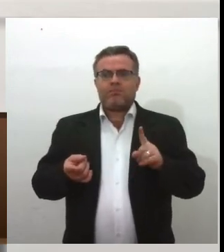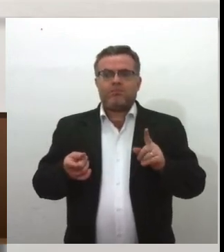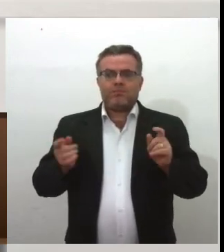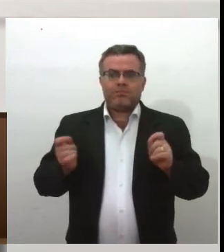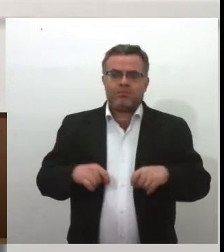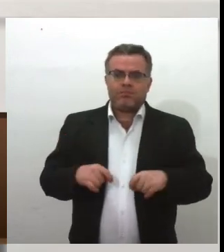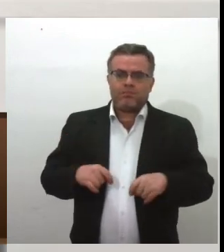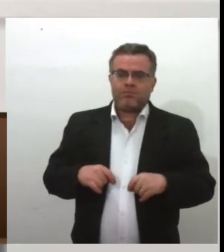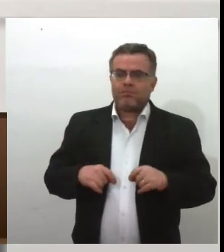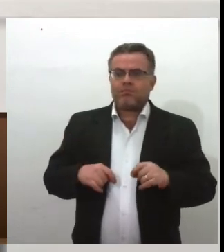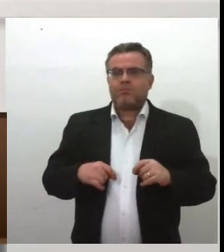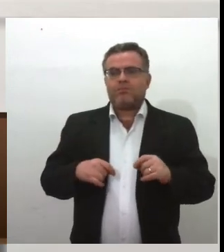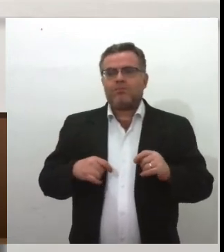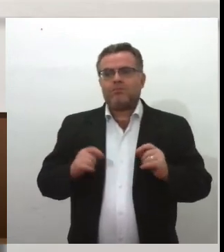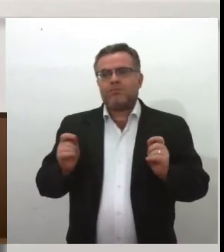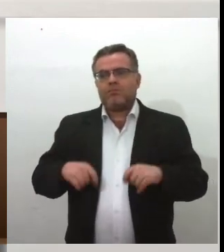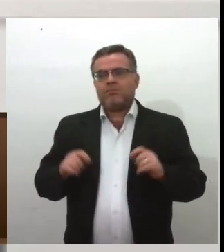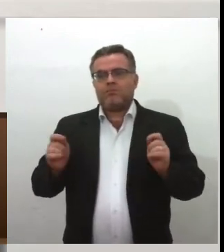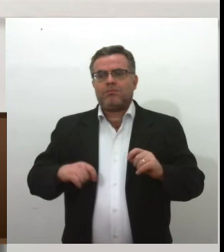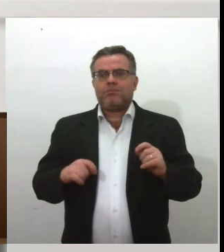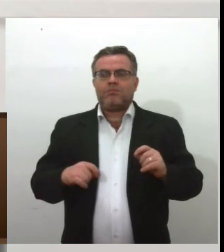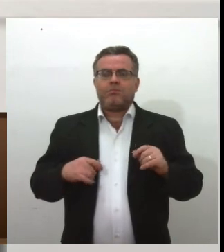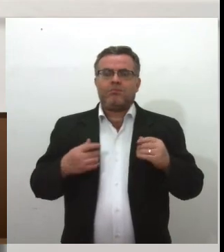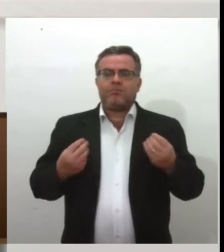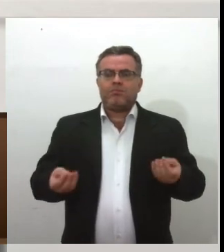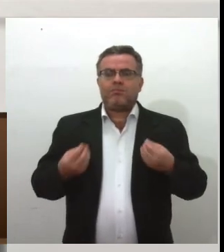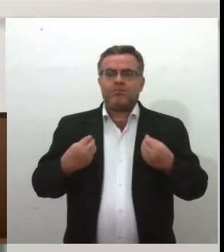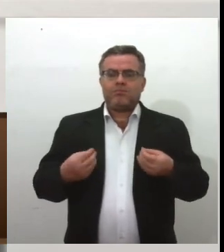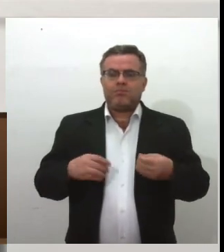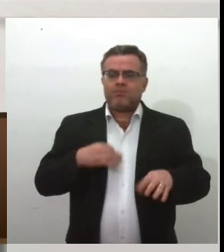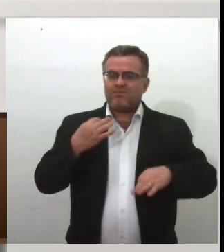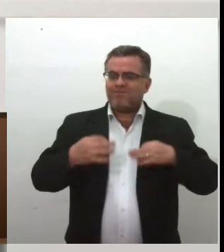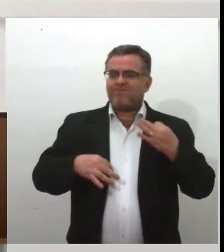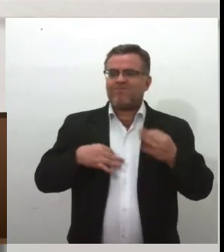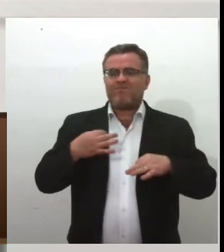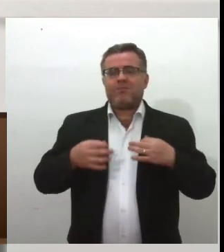assim, uma sensação